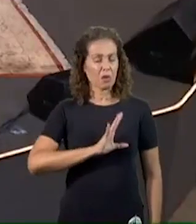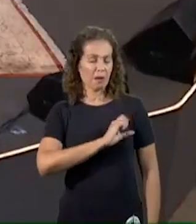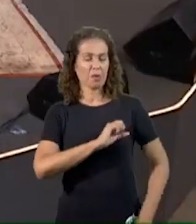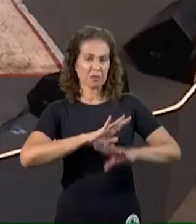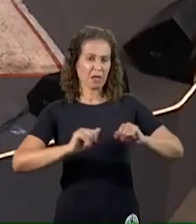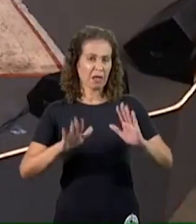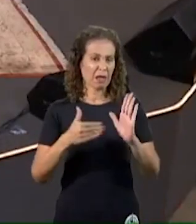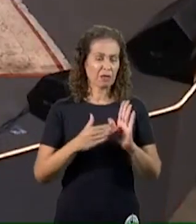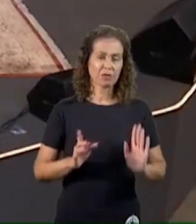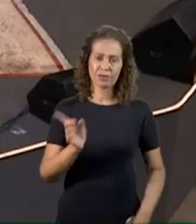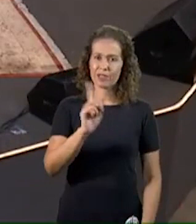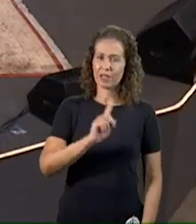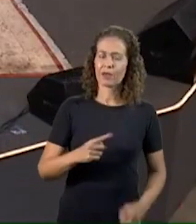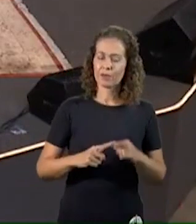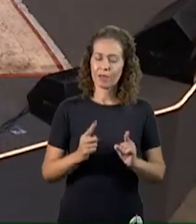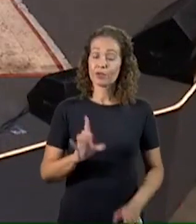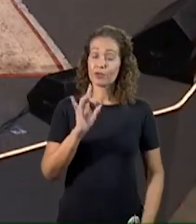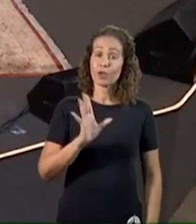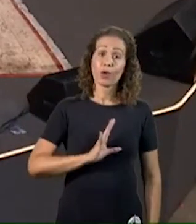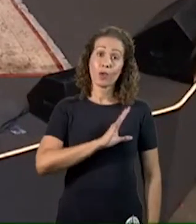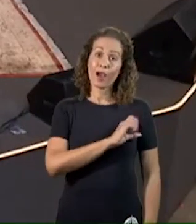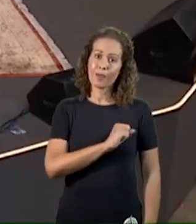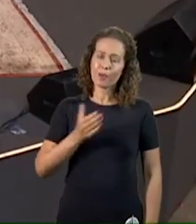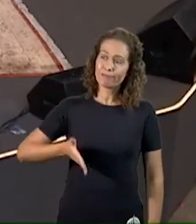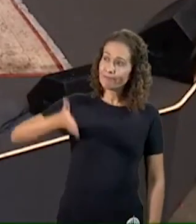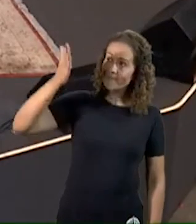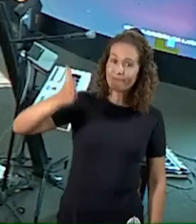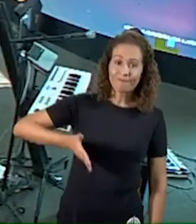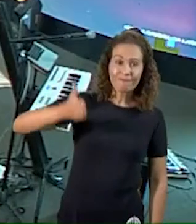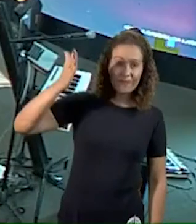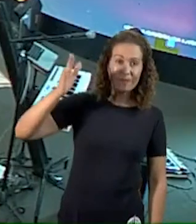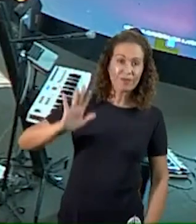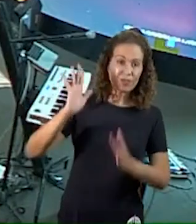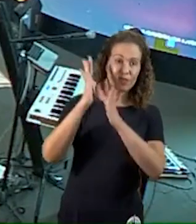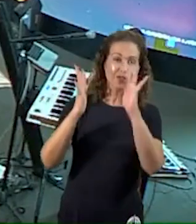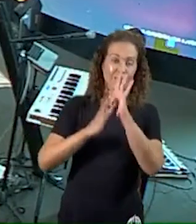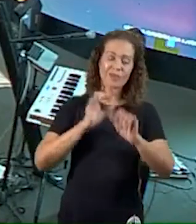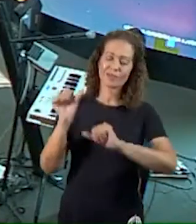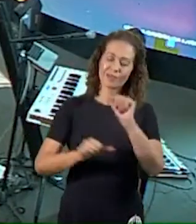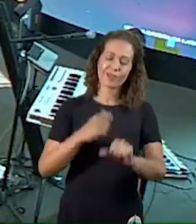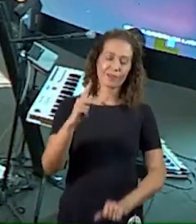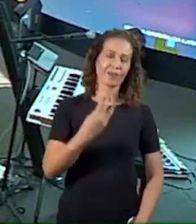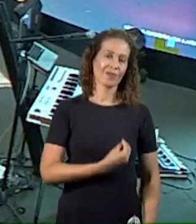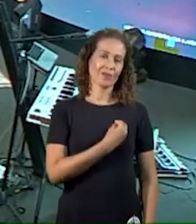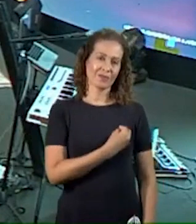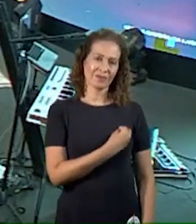só o amor da vertical é que vai transformar e sarar e curar e transformar a sua vida.